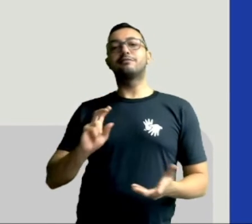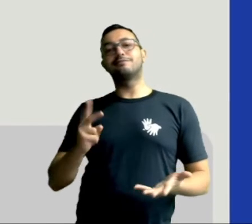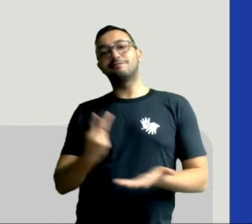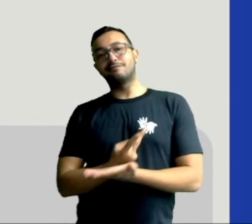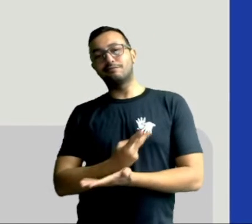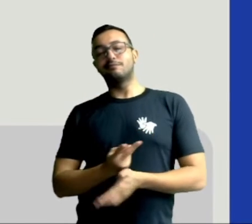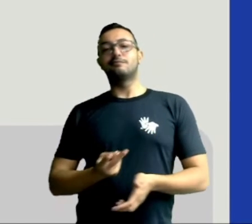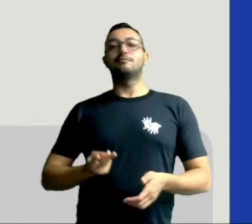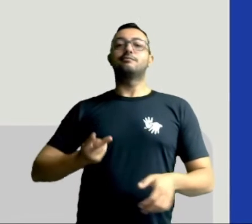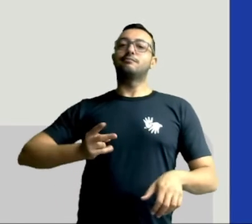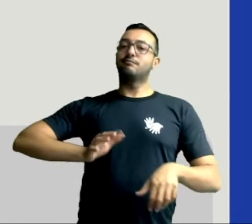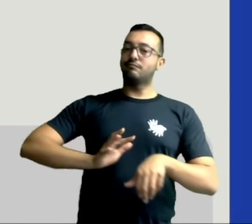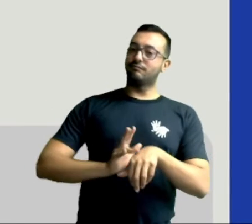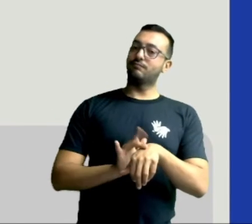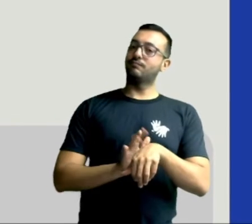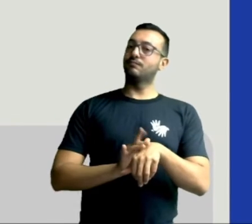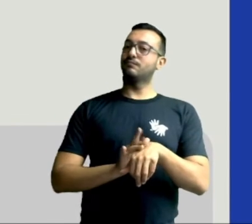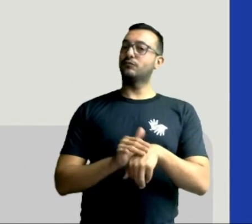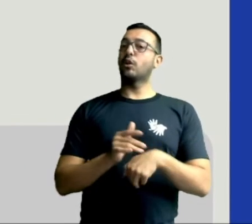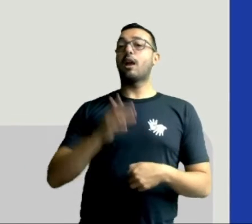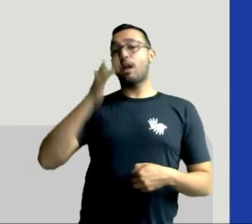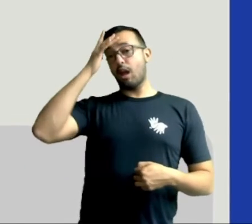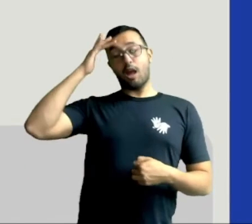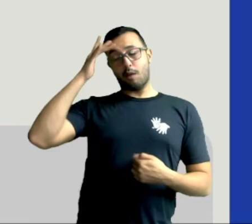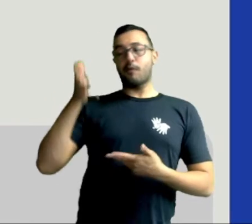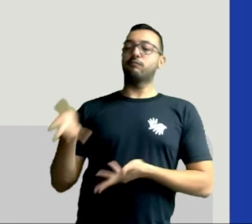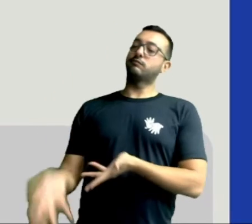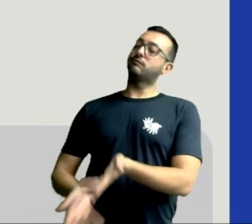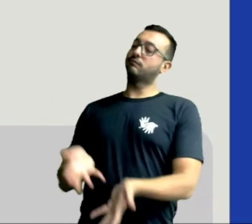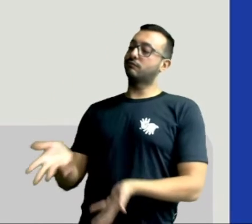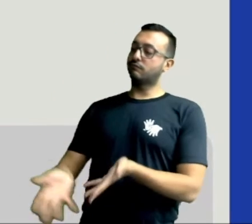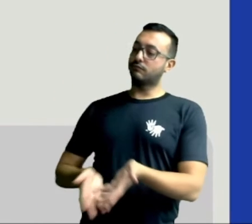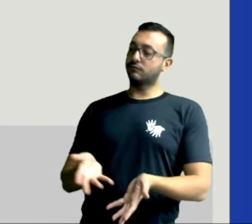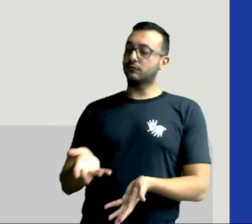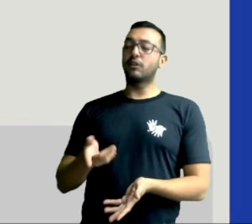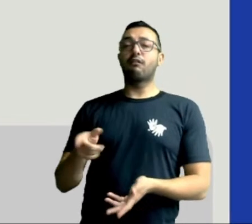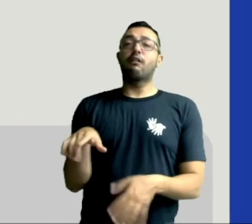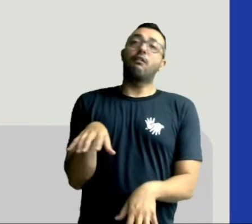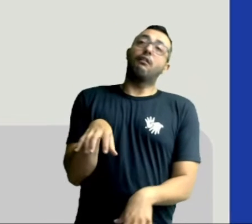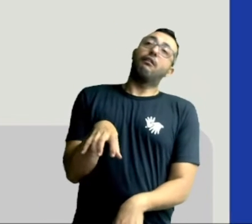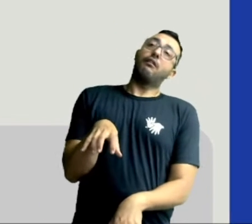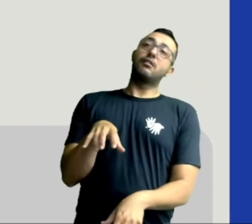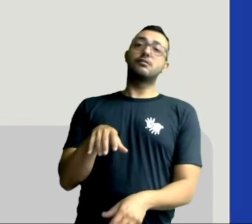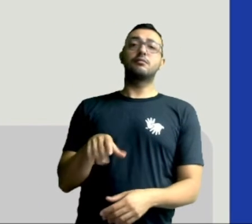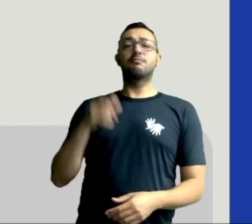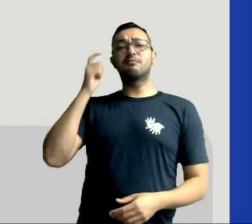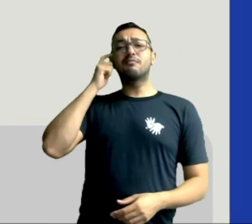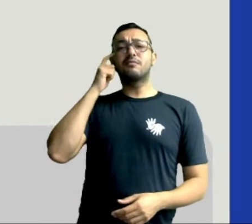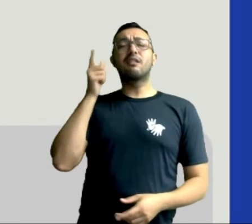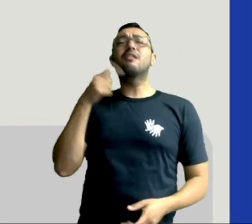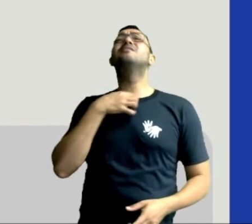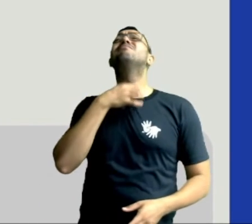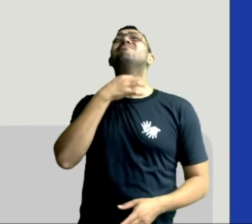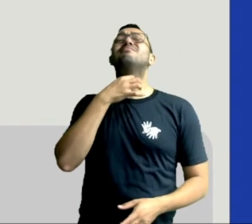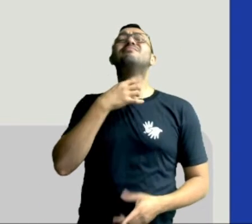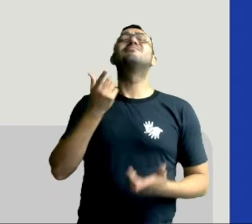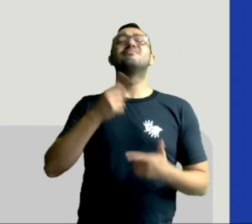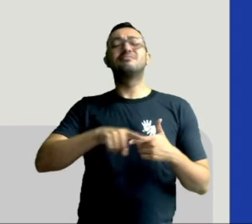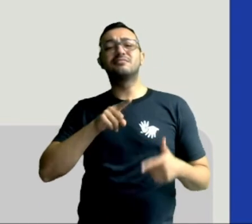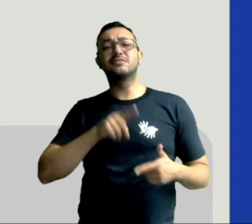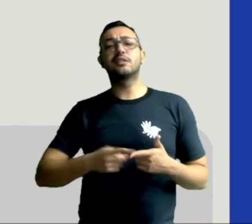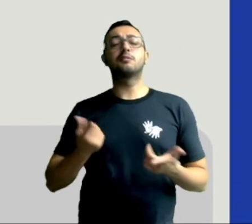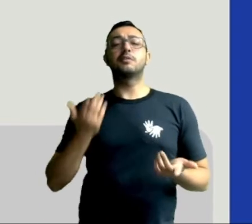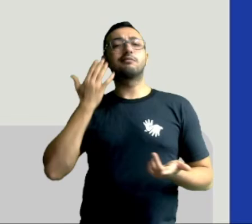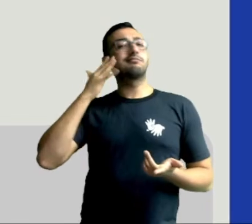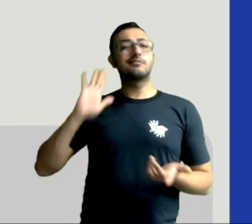dessa doença, e o tratador ou proprietário procura tratar aquele animal, pensa que ele está engasgado ou algum